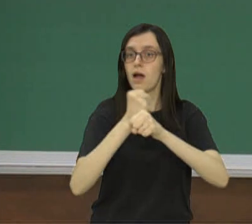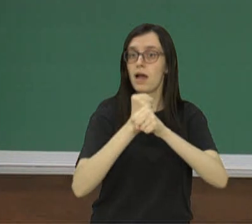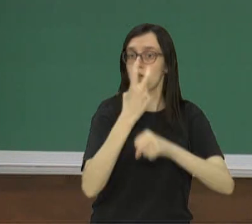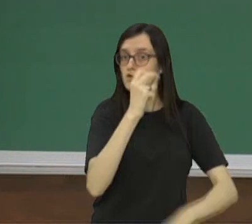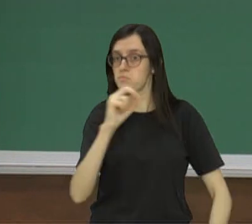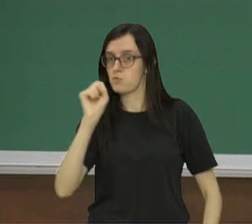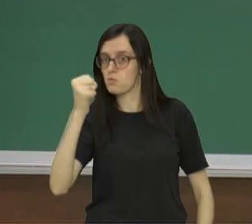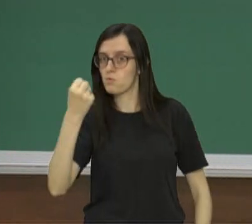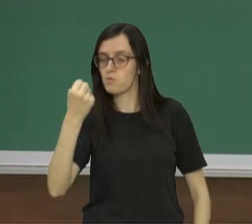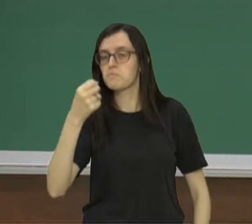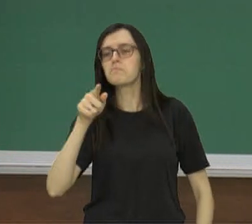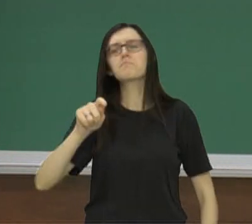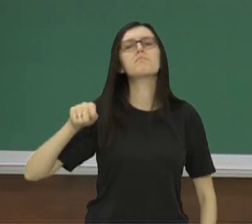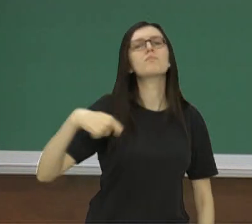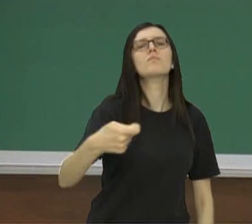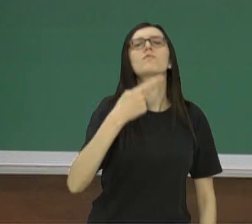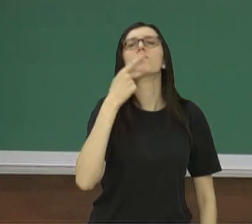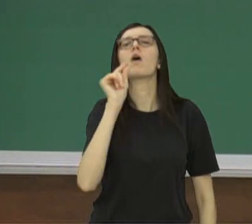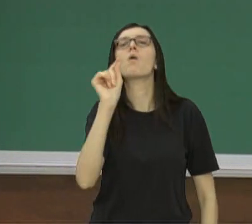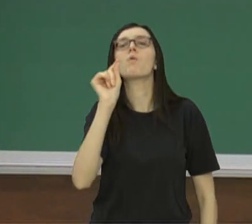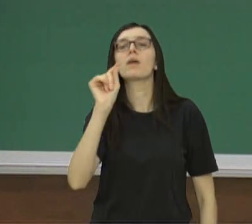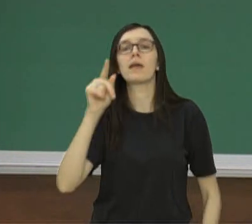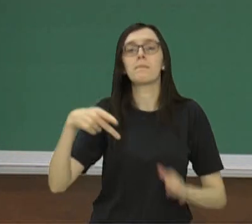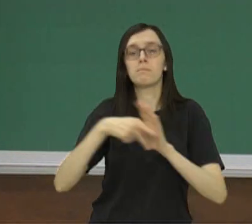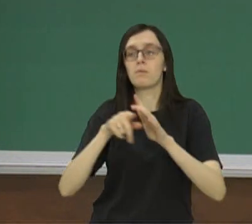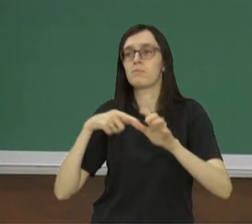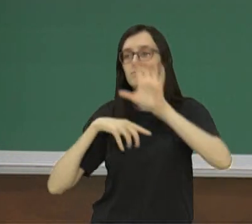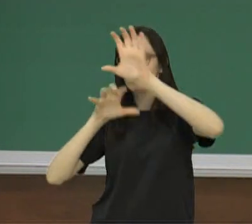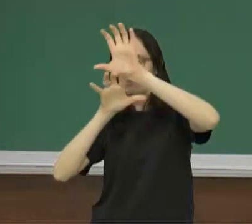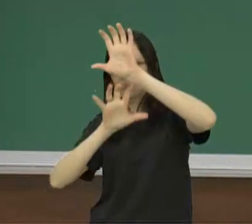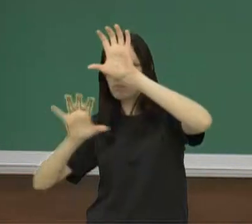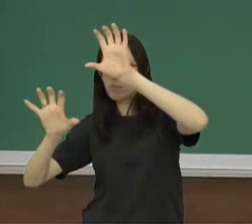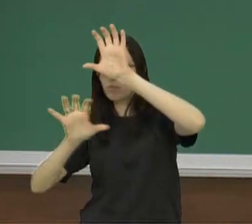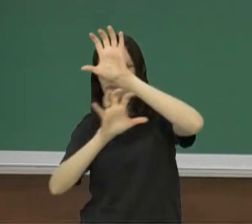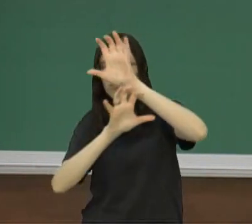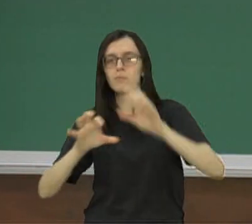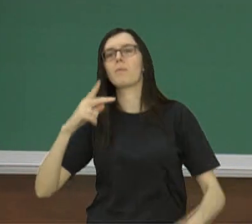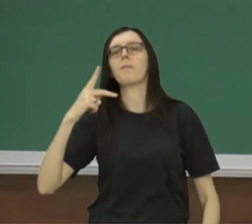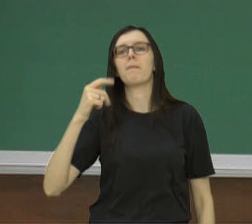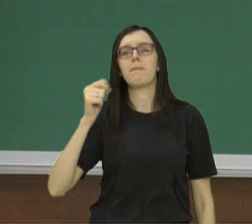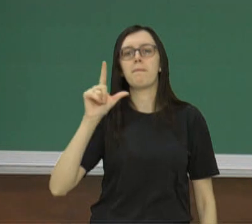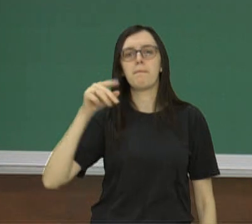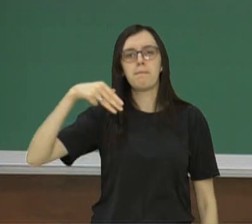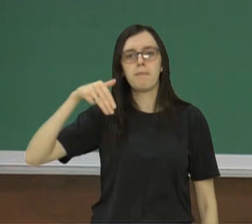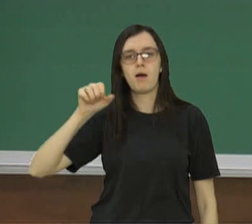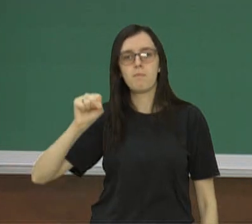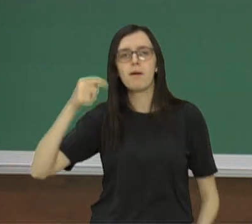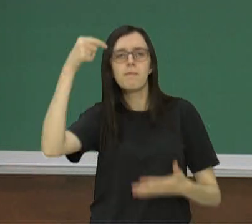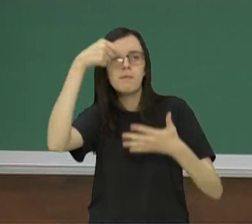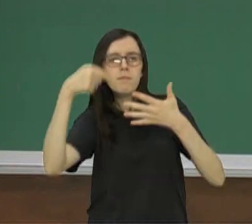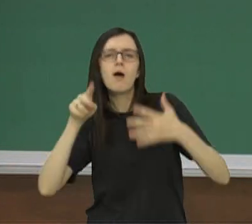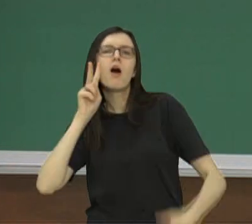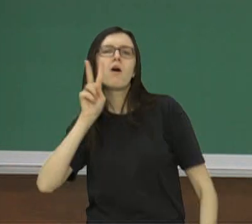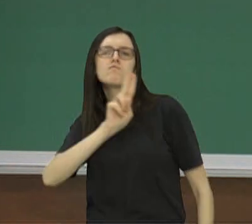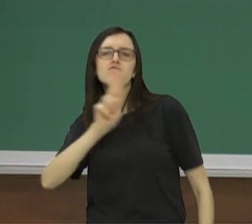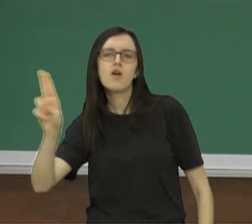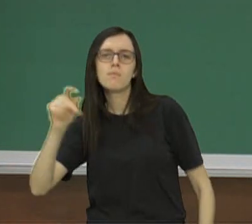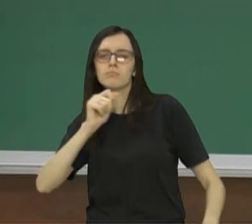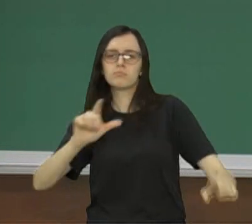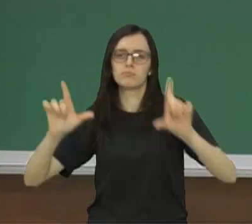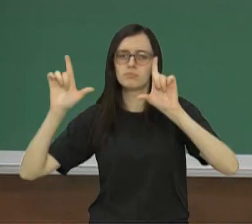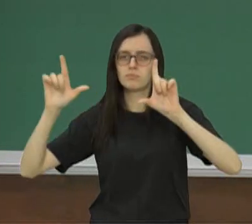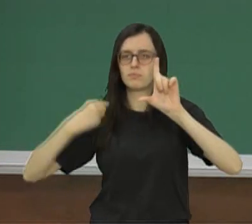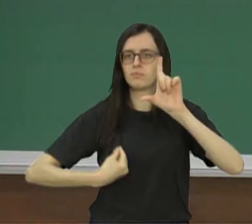2008, considera que a mesorregião Sudeste inclui os municípios de Palmas, Clevelândia, Honório Serpa, Coronel